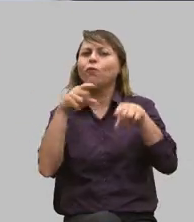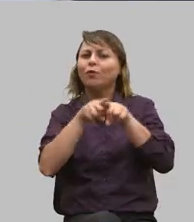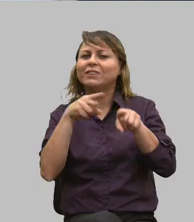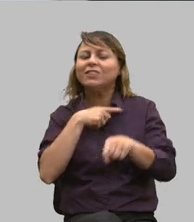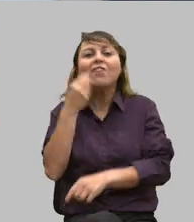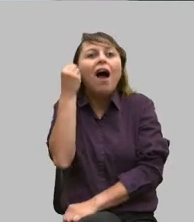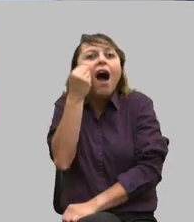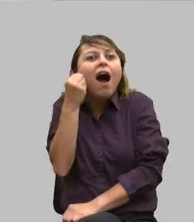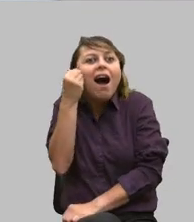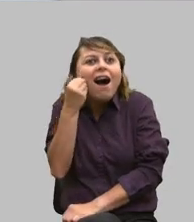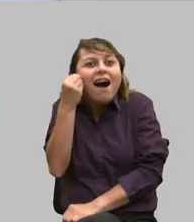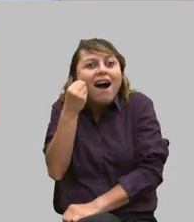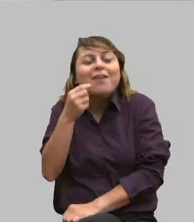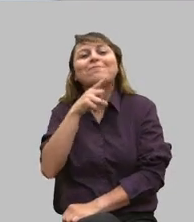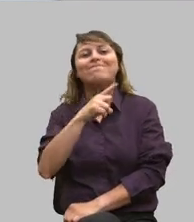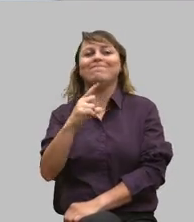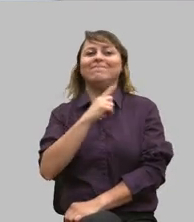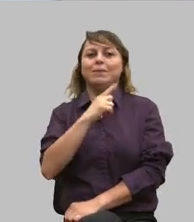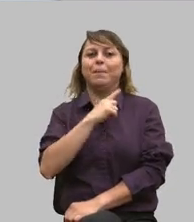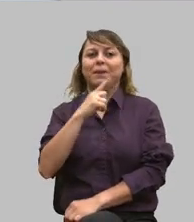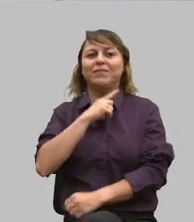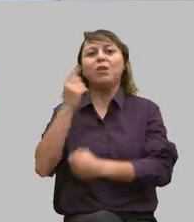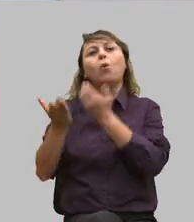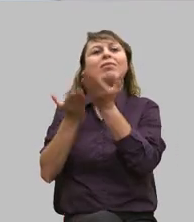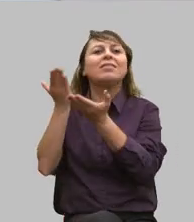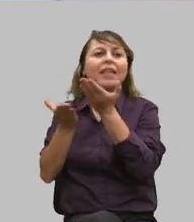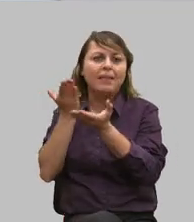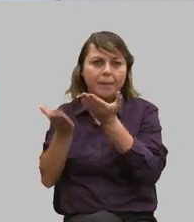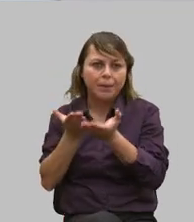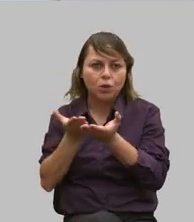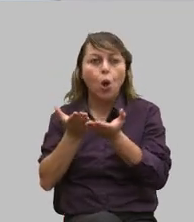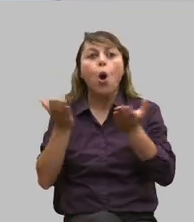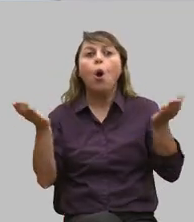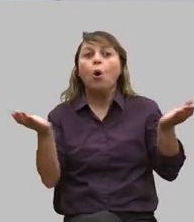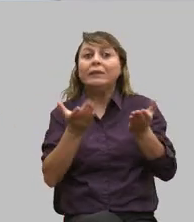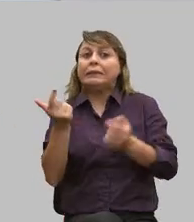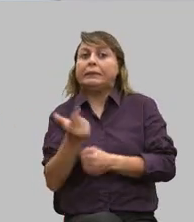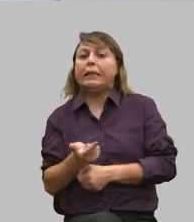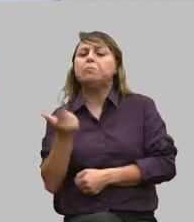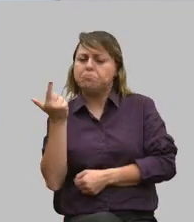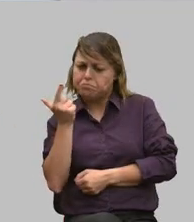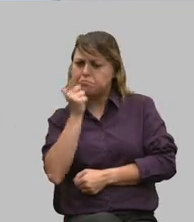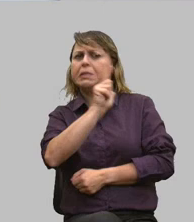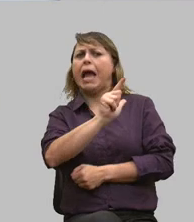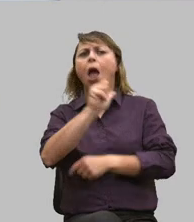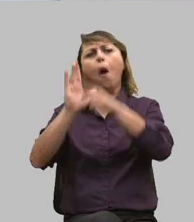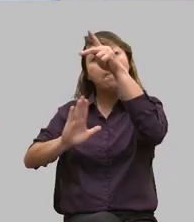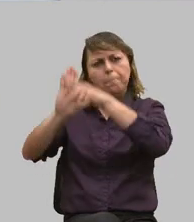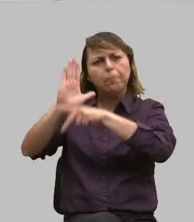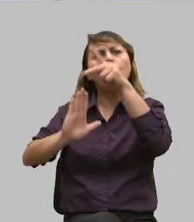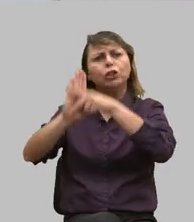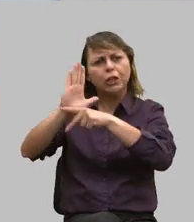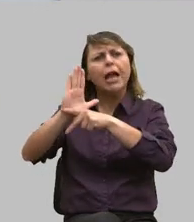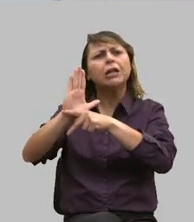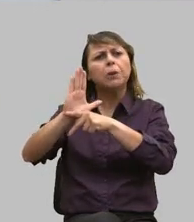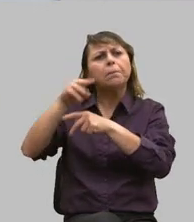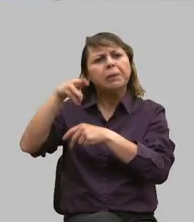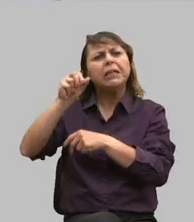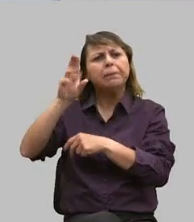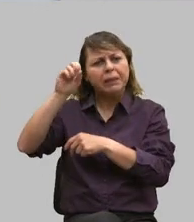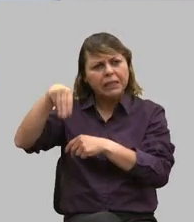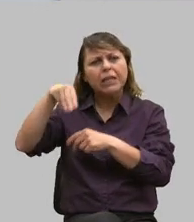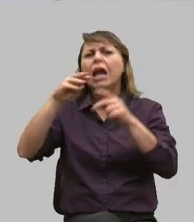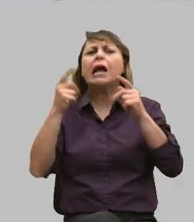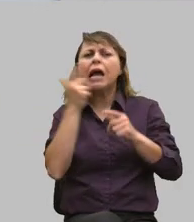oportunidade de fazer esse tratamento acho hoje quem ganha com esse projeto projeto miguilim ganham todos